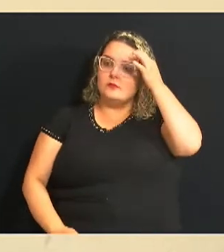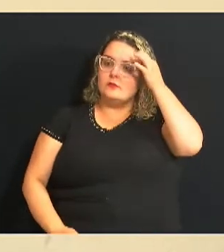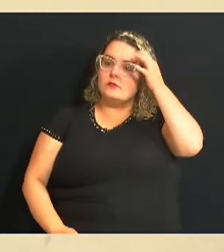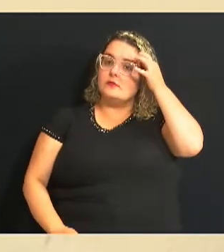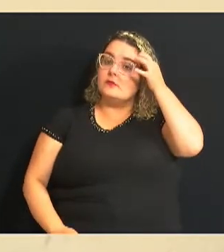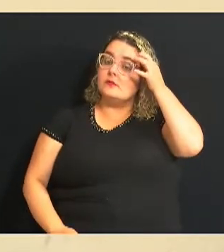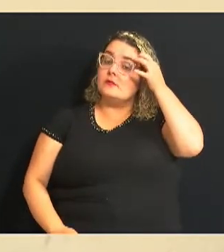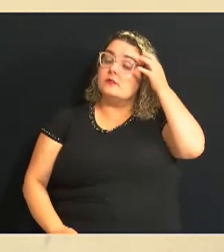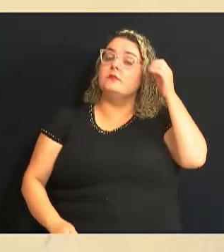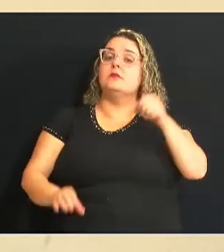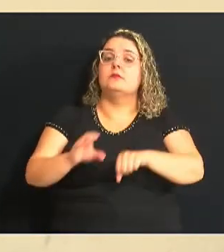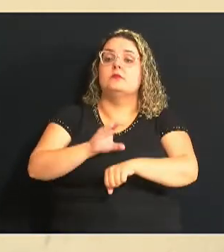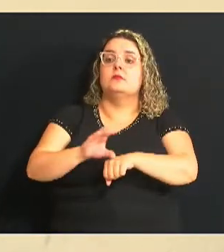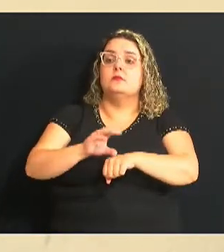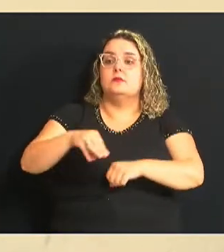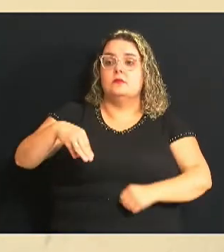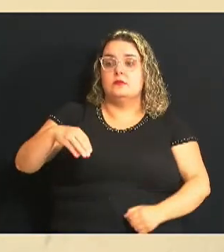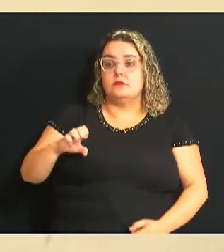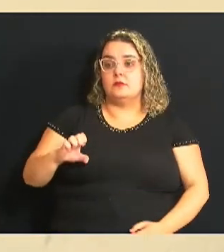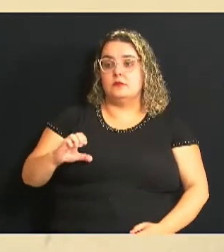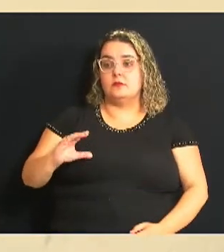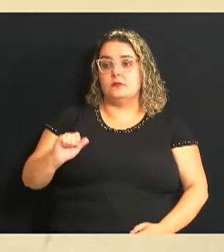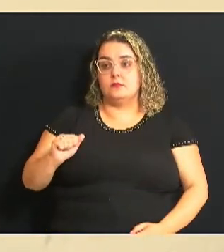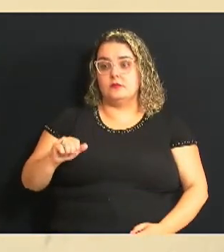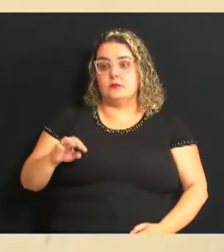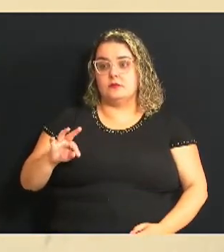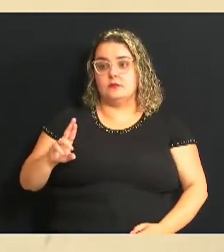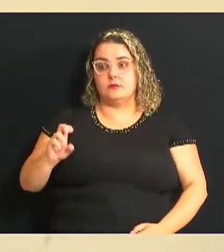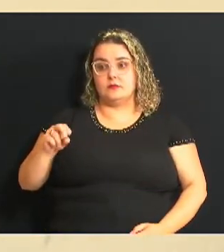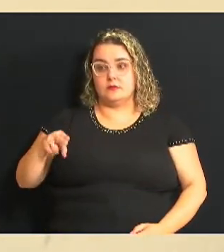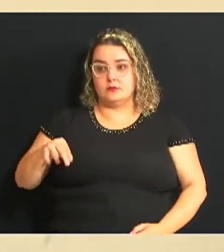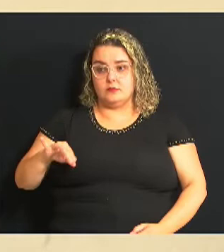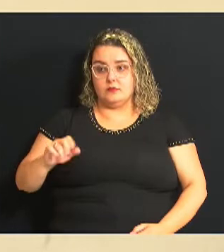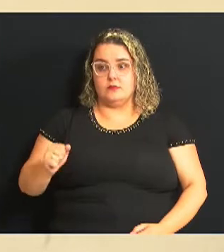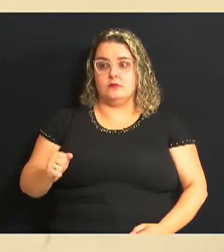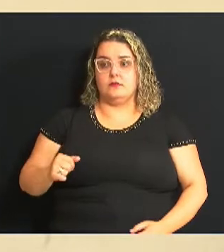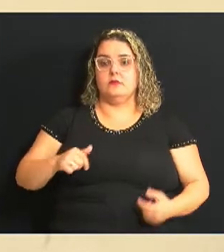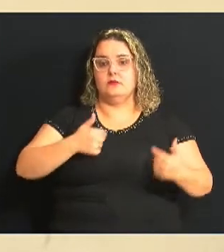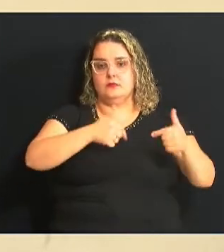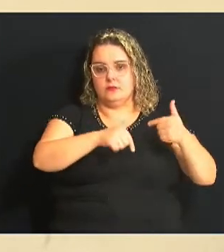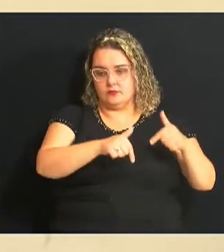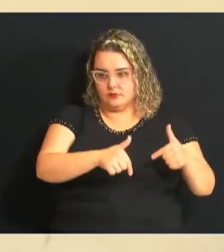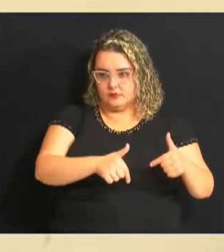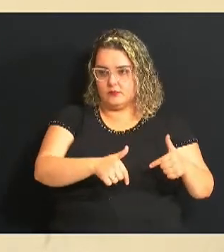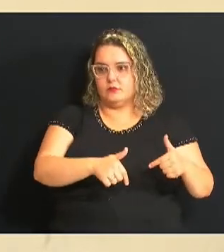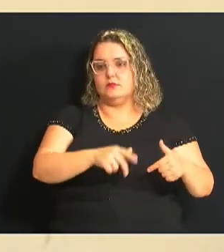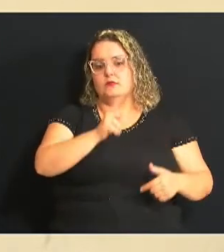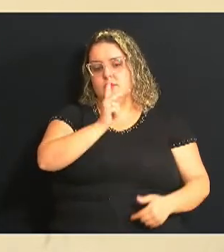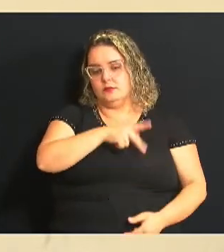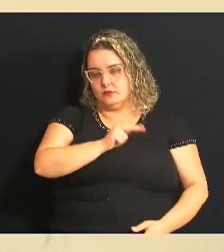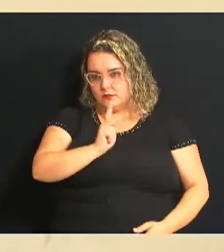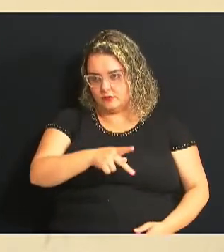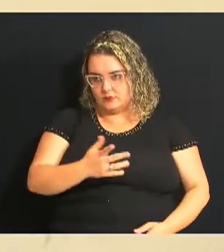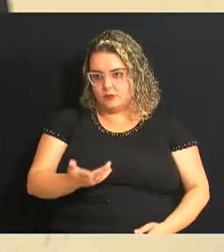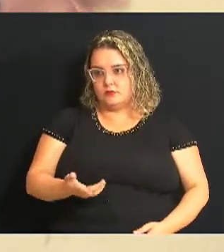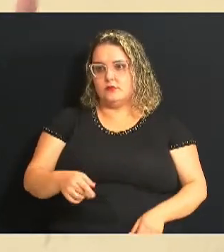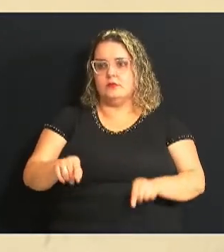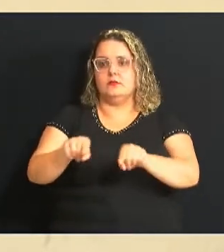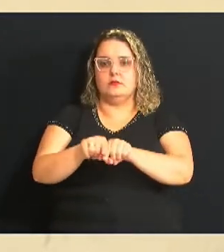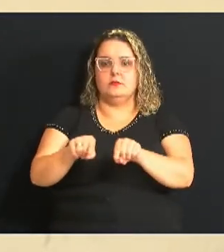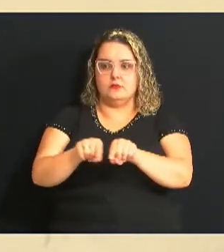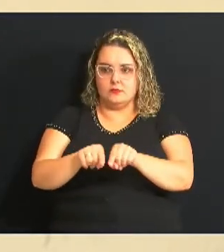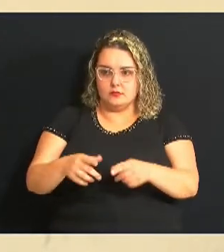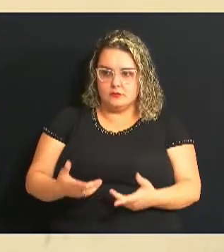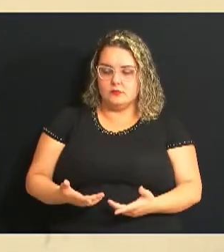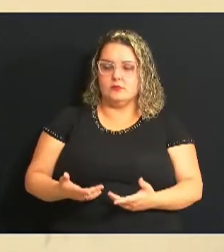mecatrônica. Mas além desse trabalho secular de professor, ele também